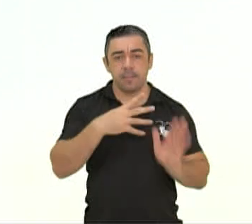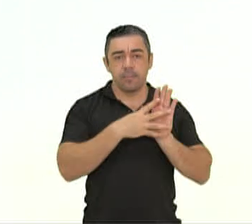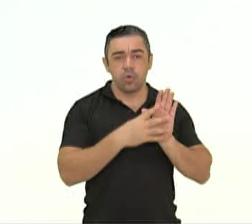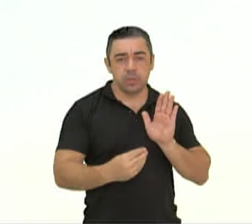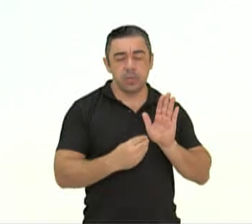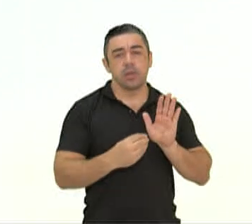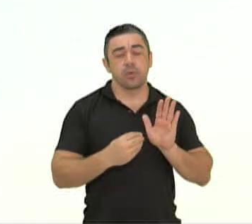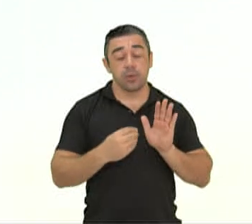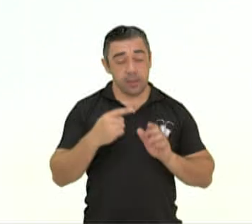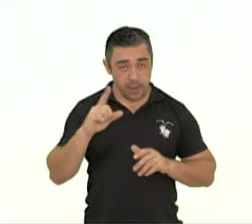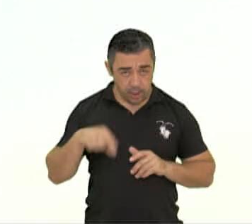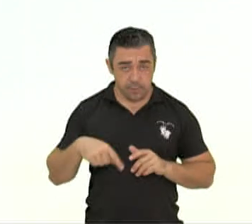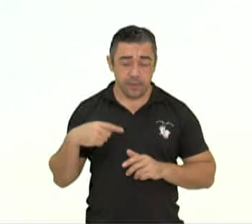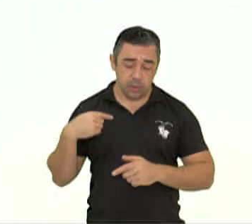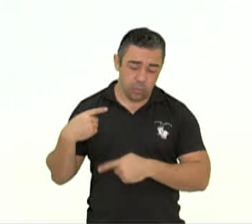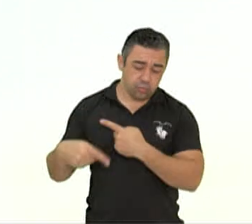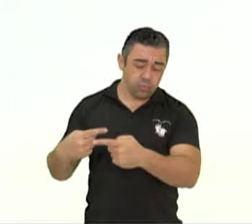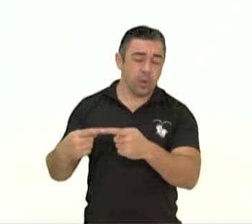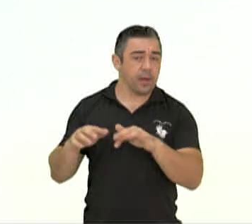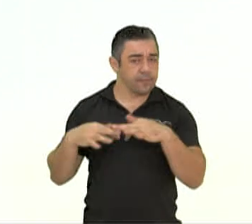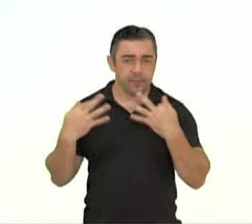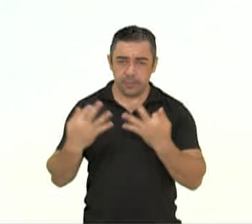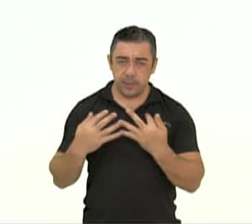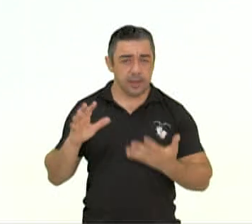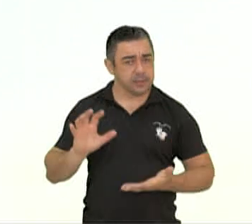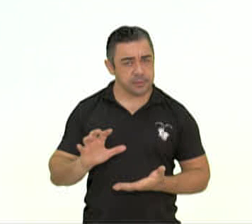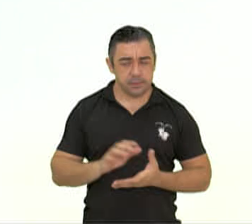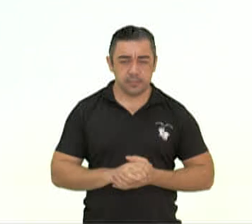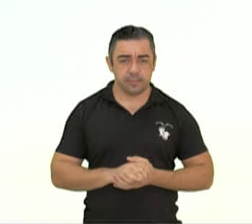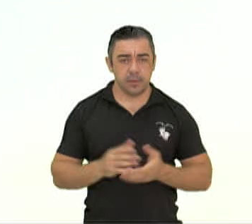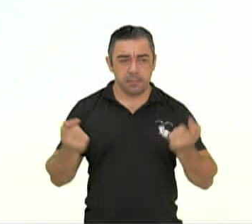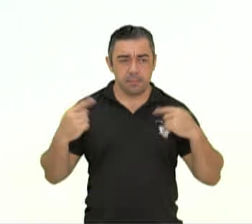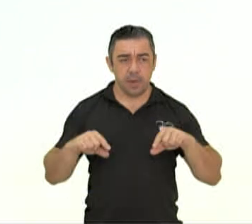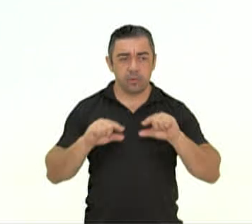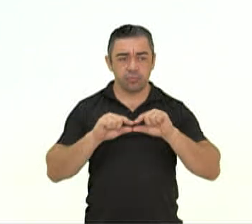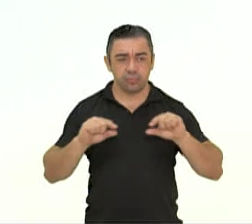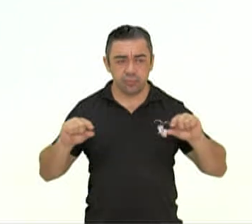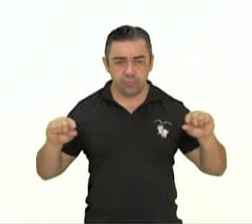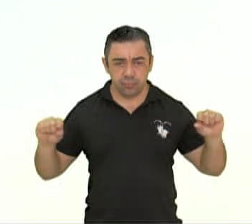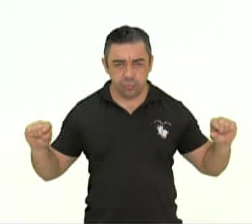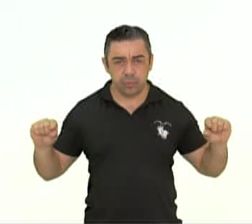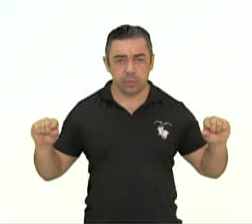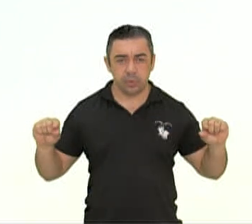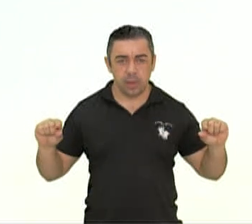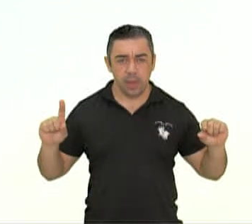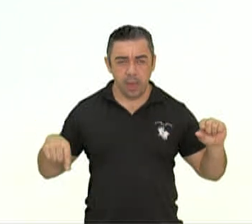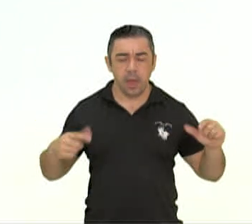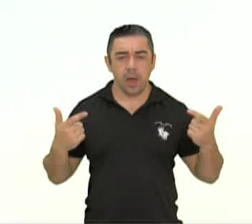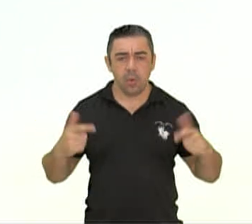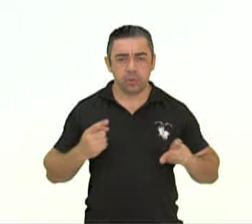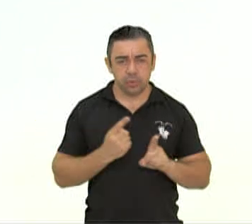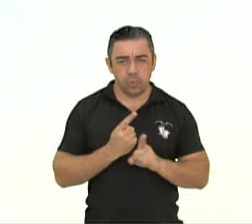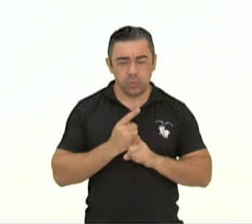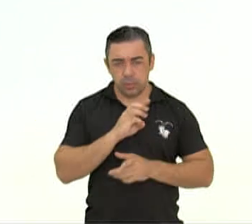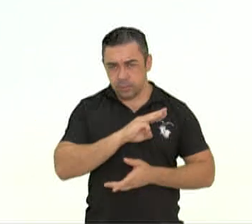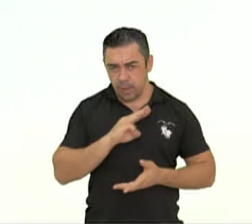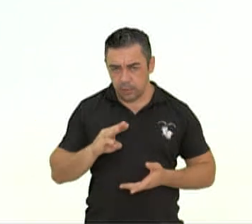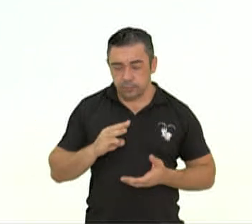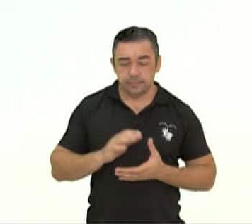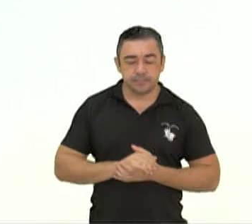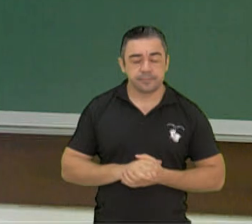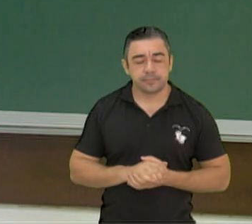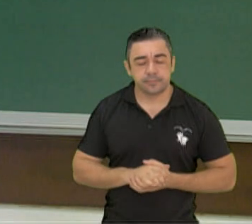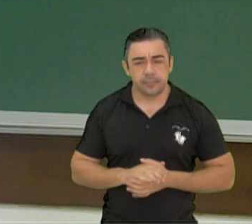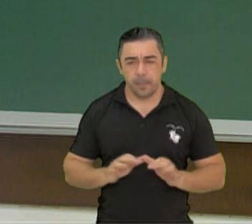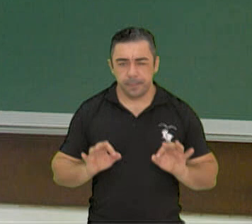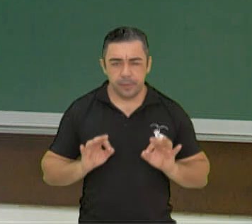irão se perpetuar nas gerações seguintes. E embaixo temos aí, então, o nosso endereço eletrônico ali, perfeito?